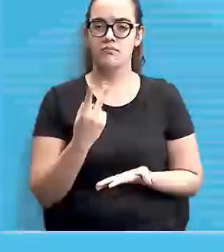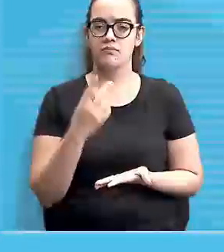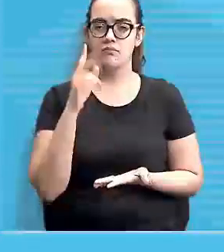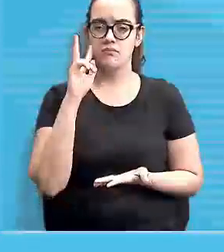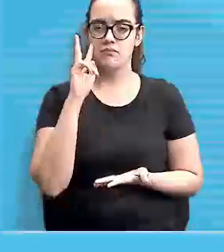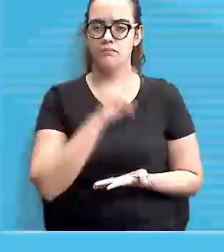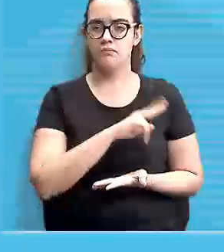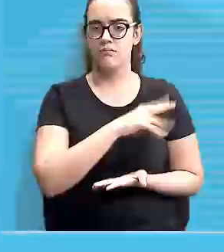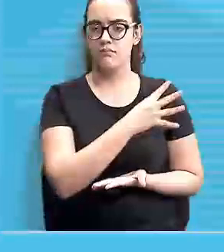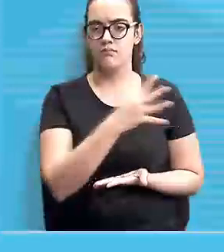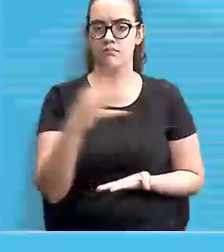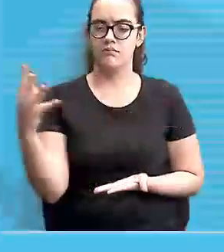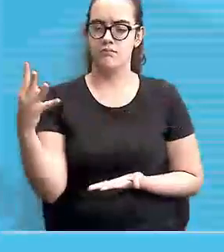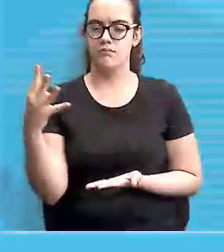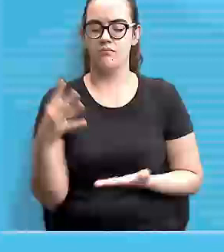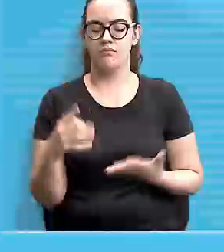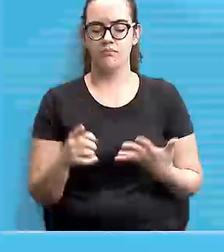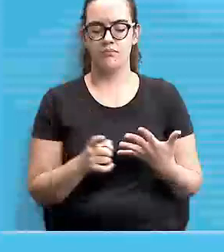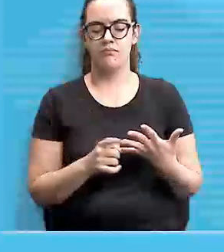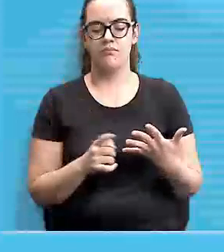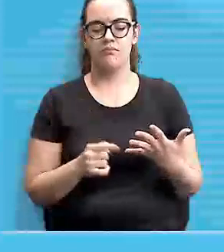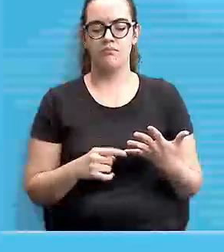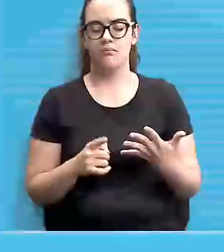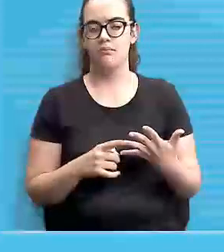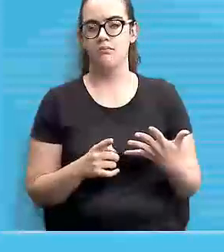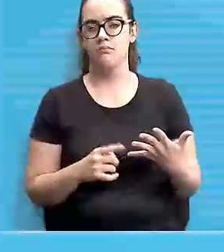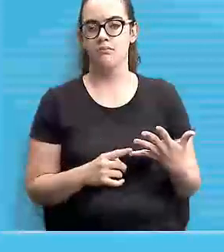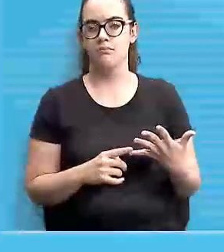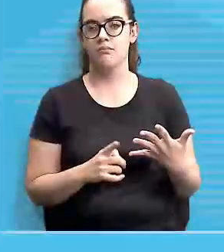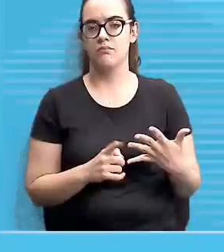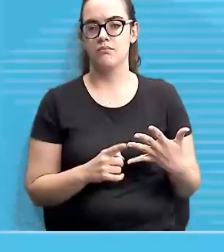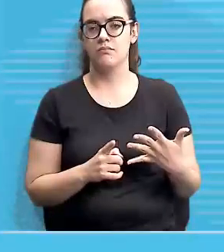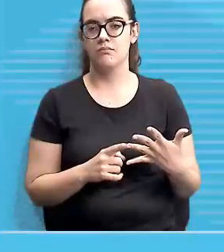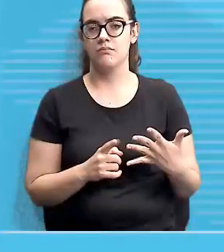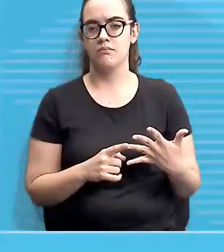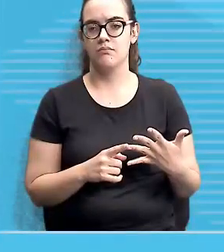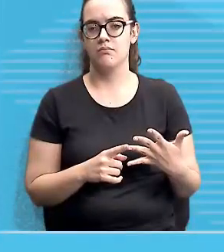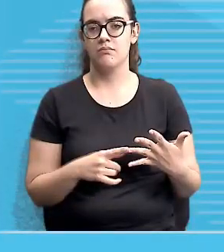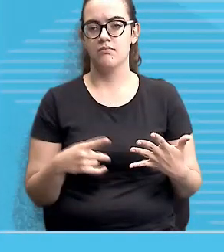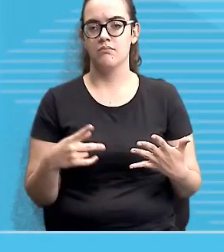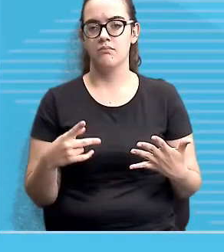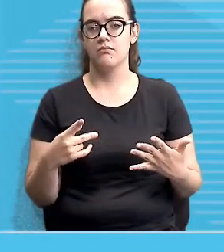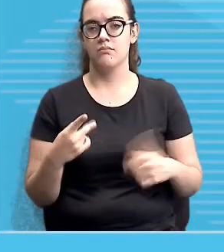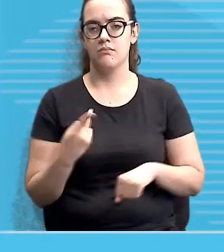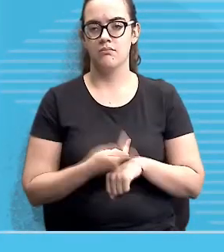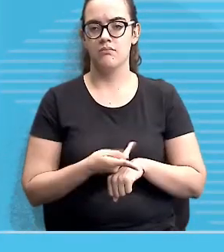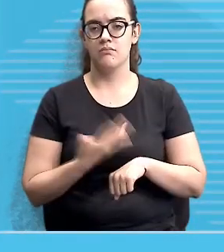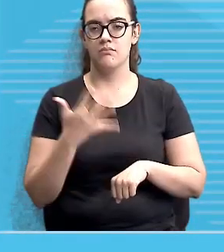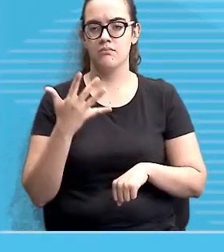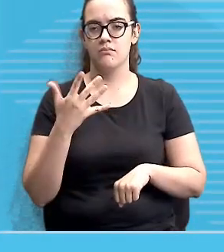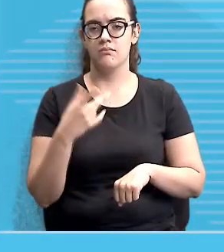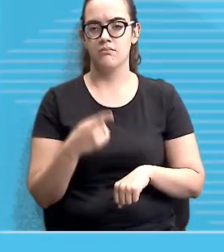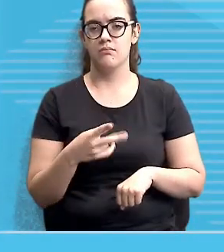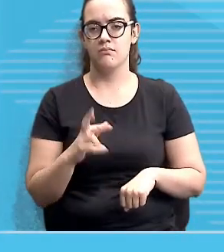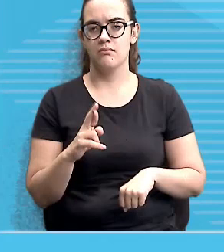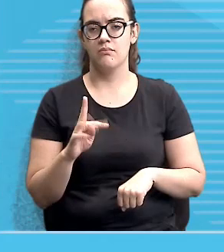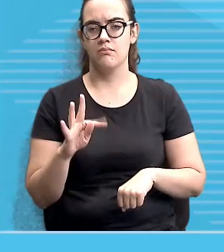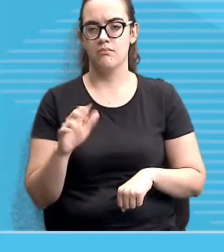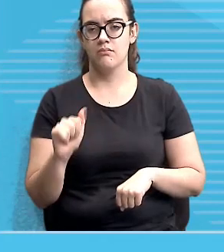prata e 0,050 às 6 às